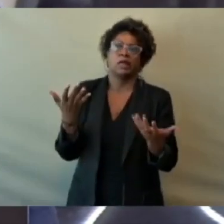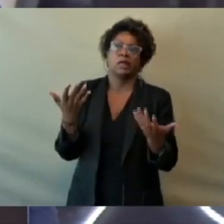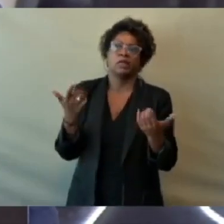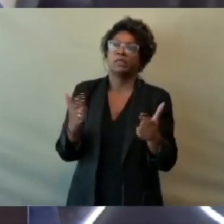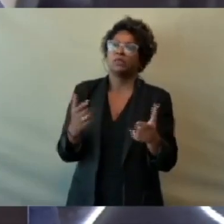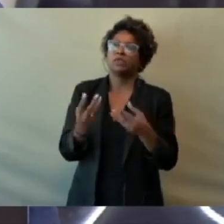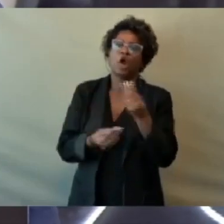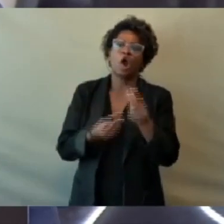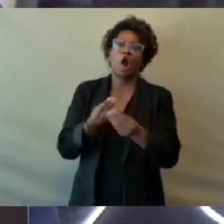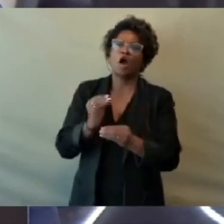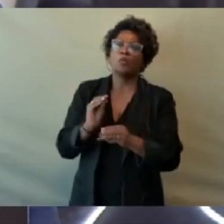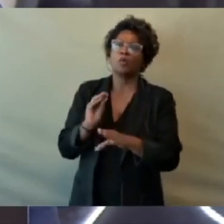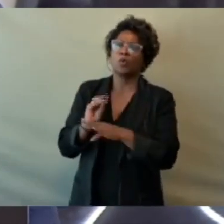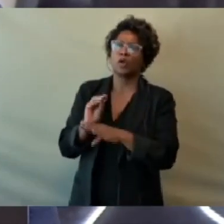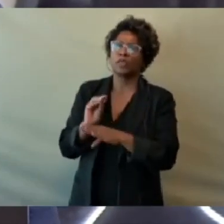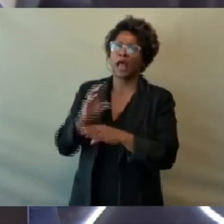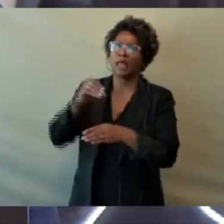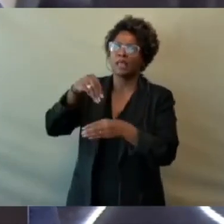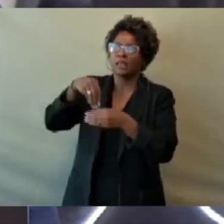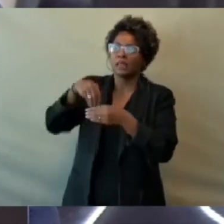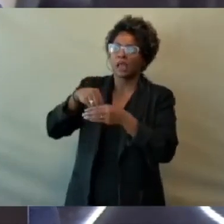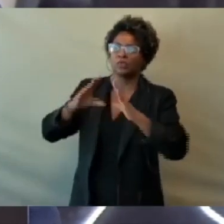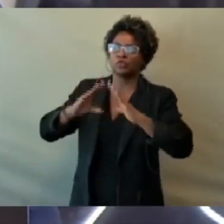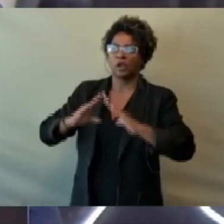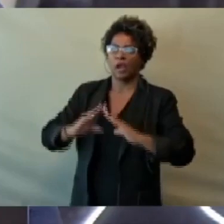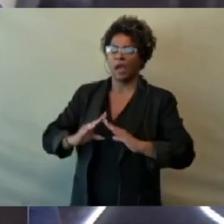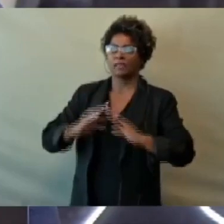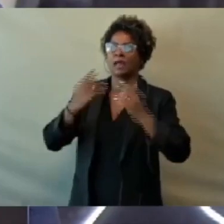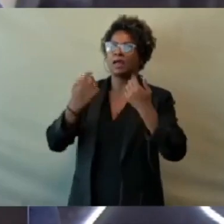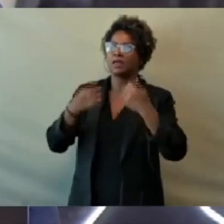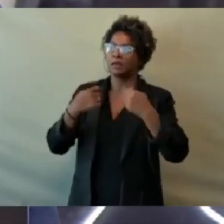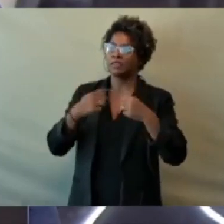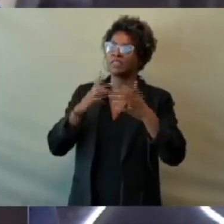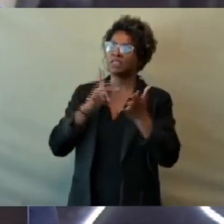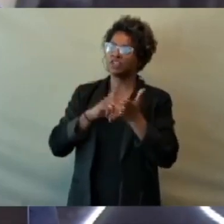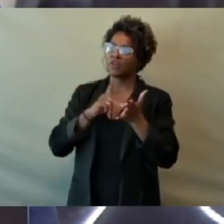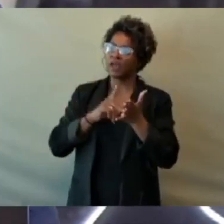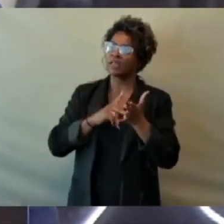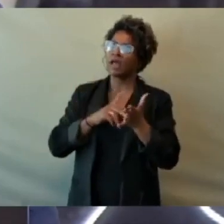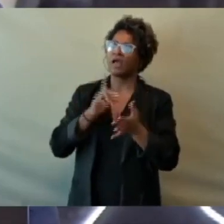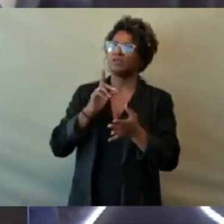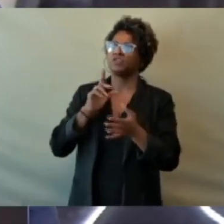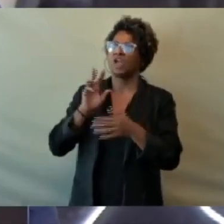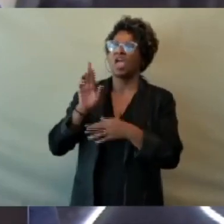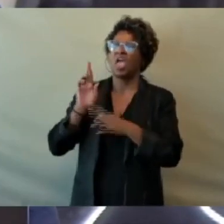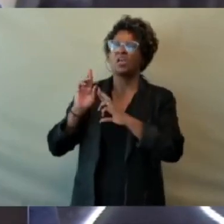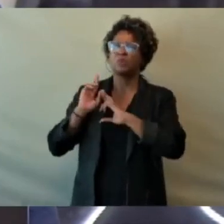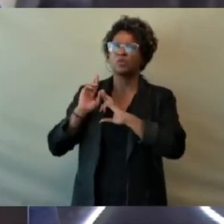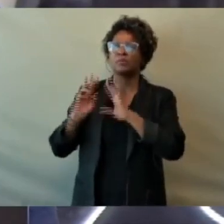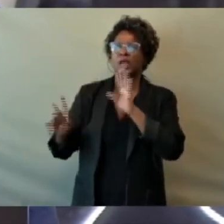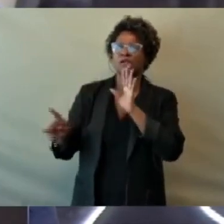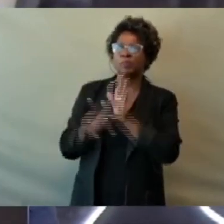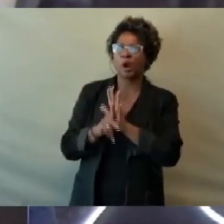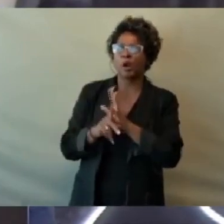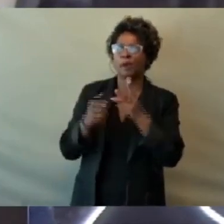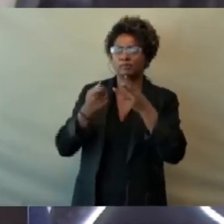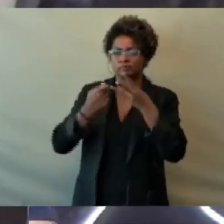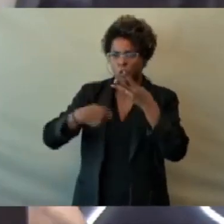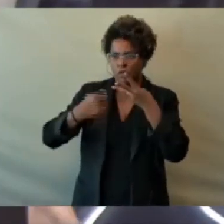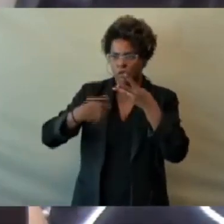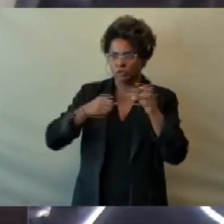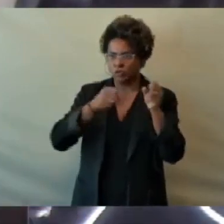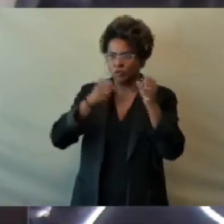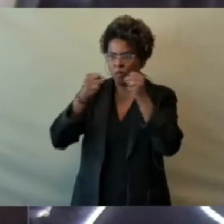cuidados pelo poder executivo como que eles podem fazer para que isso chegue mais rápido